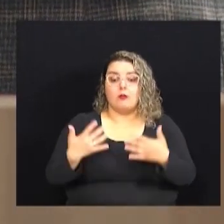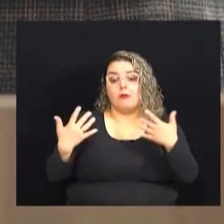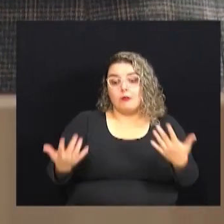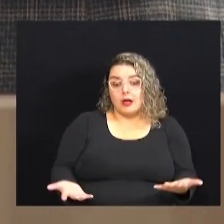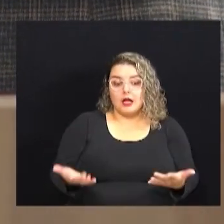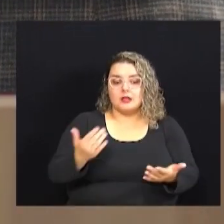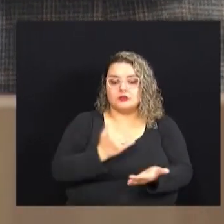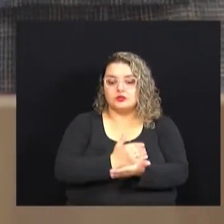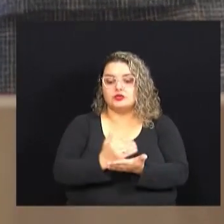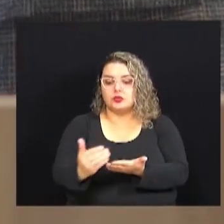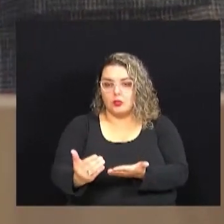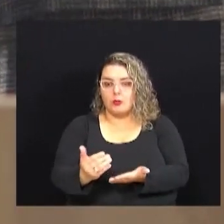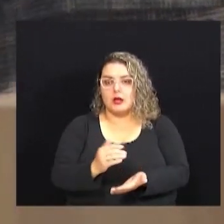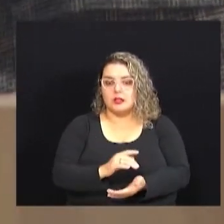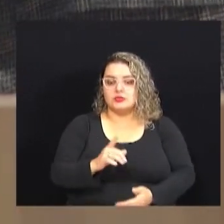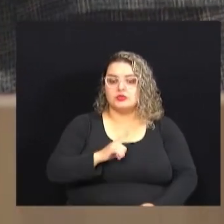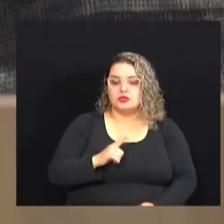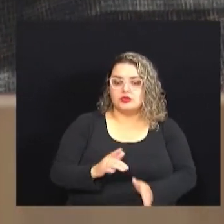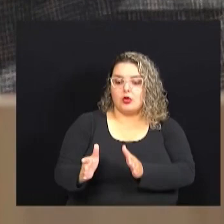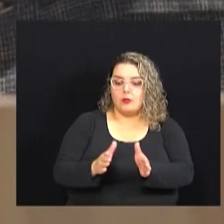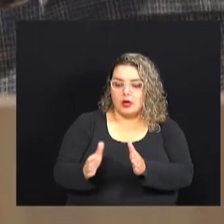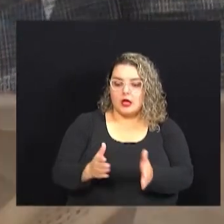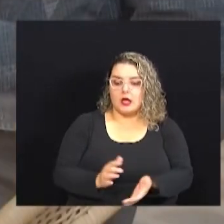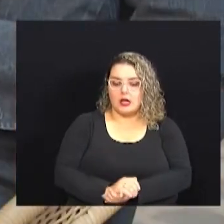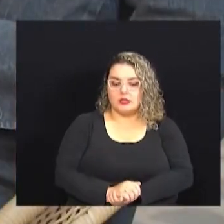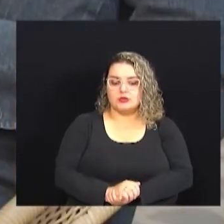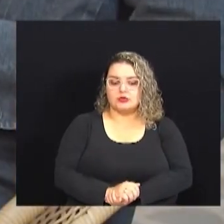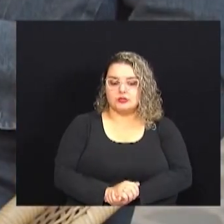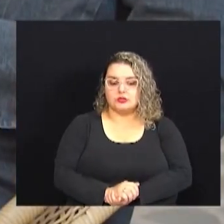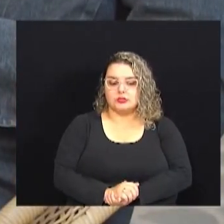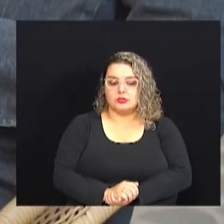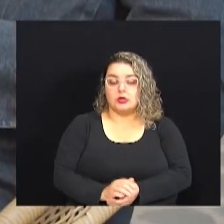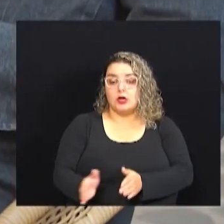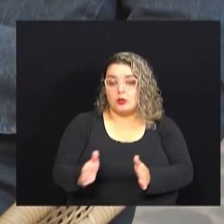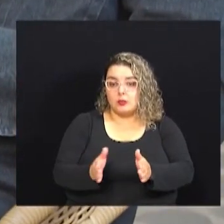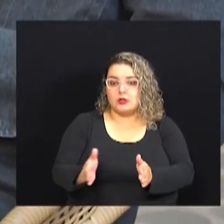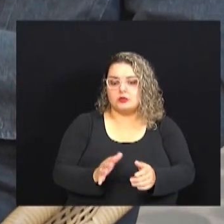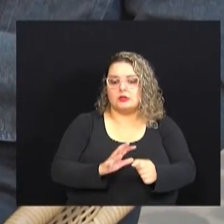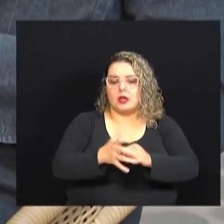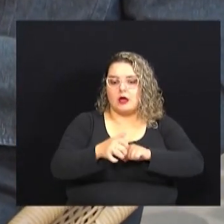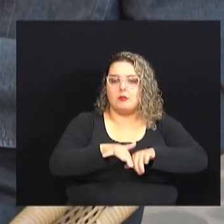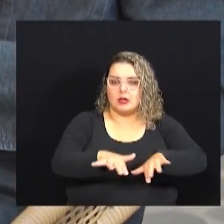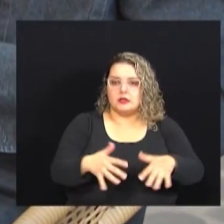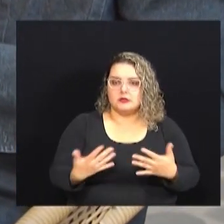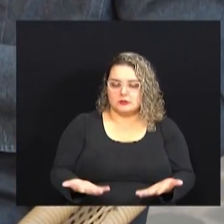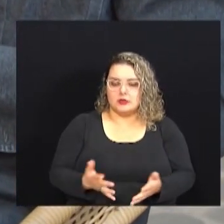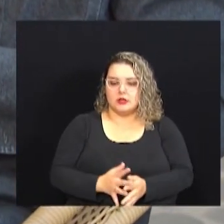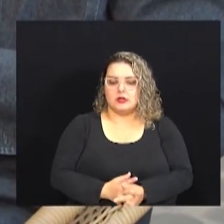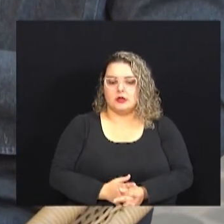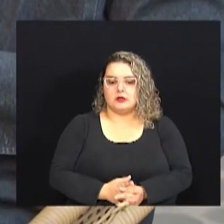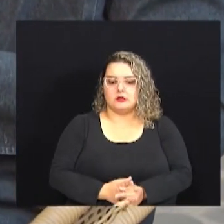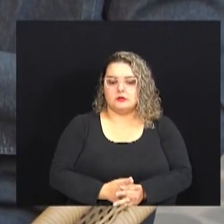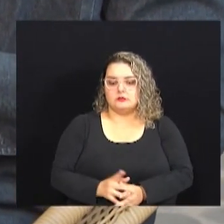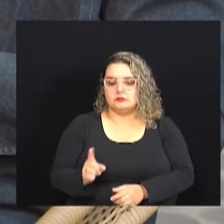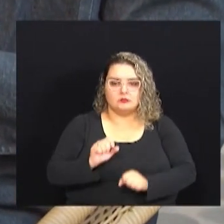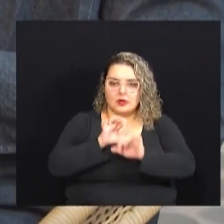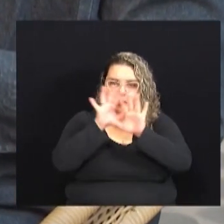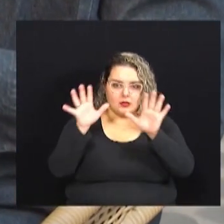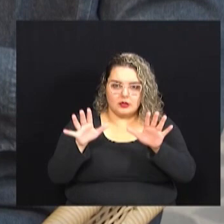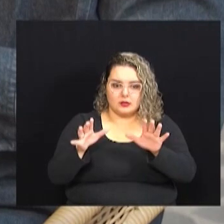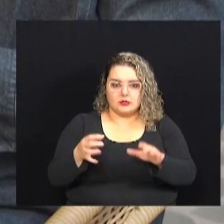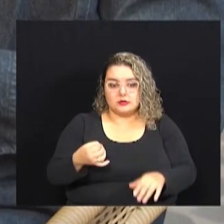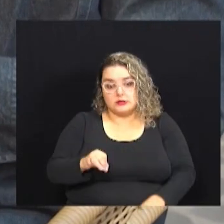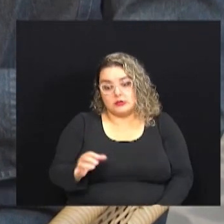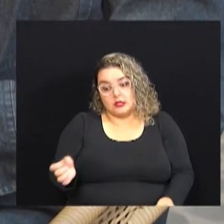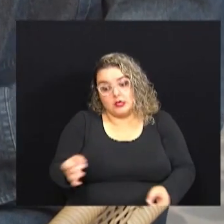mas inicialmente ele tinha um prazo de validade, digamos assim, que era até o período da pandemia, que não está tão claro se já